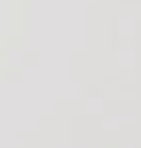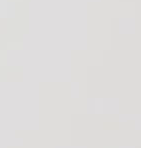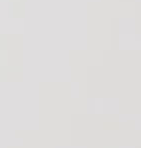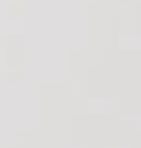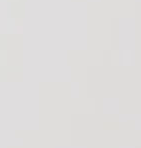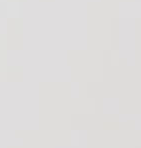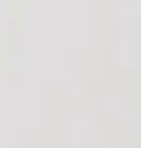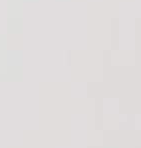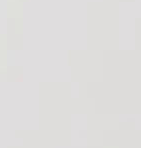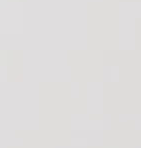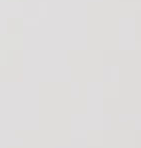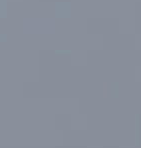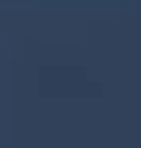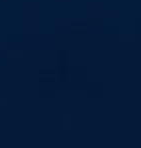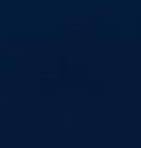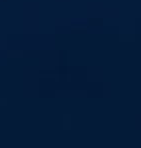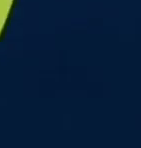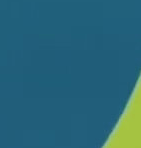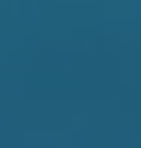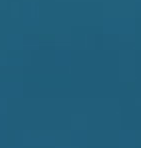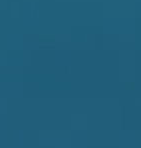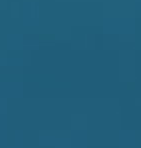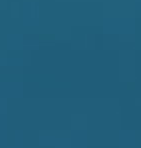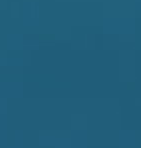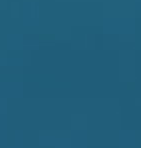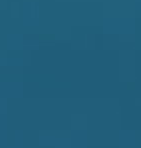E aí E aí